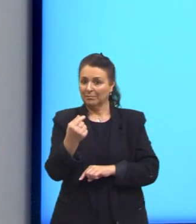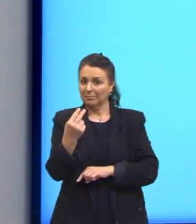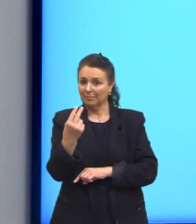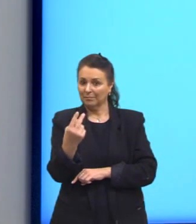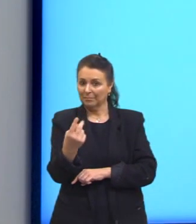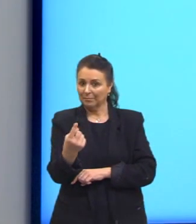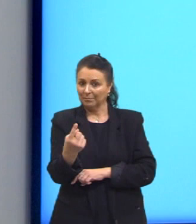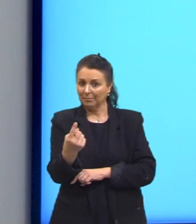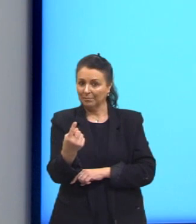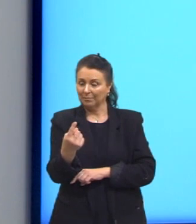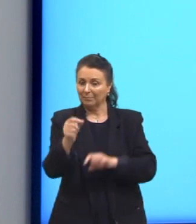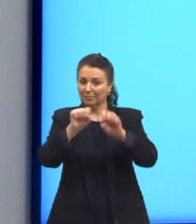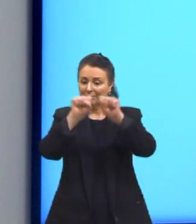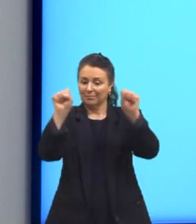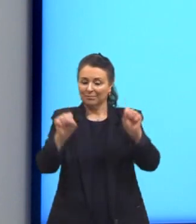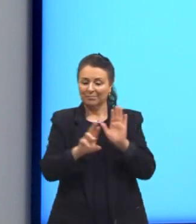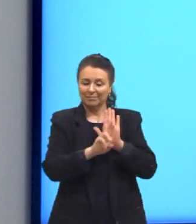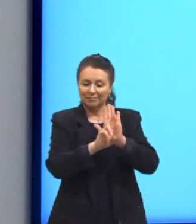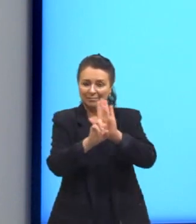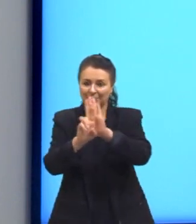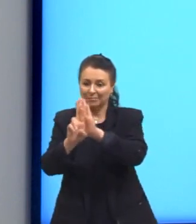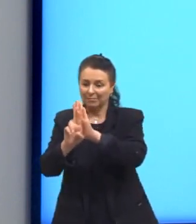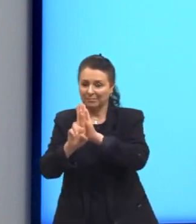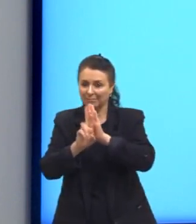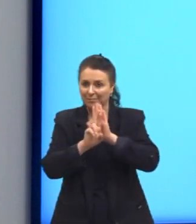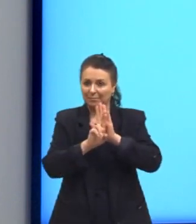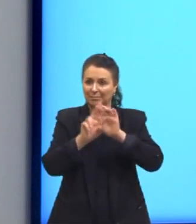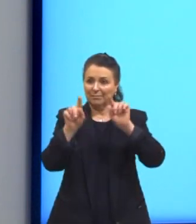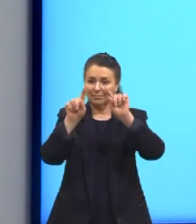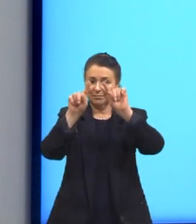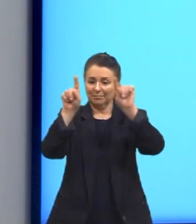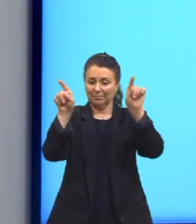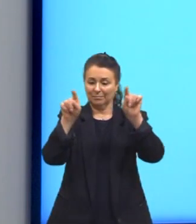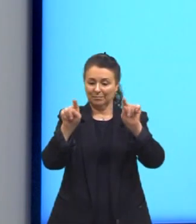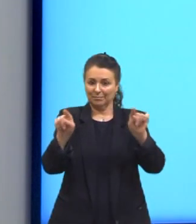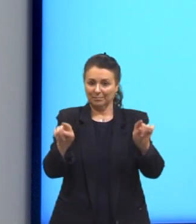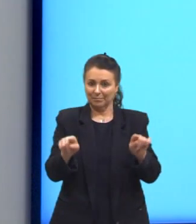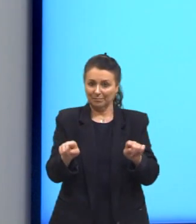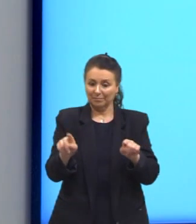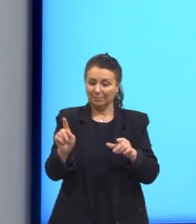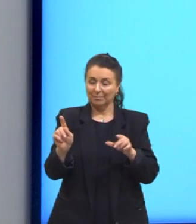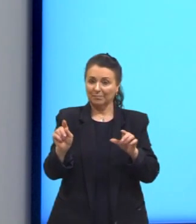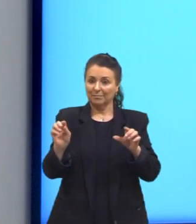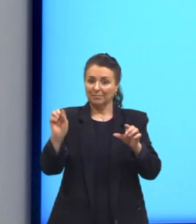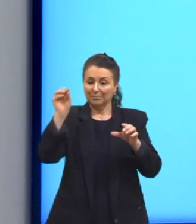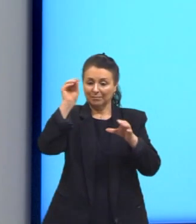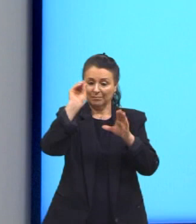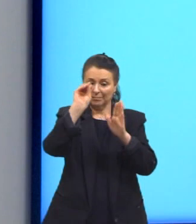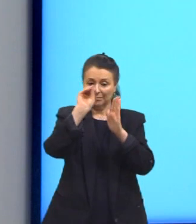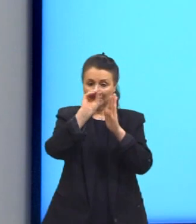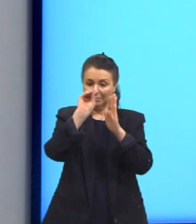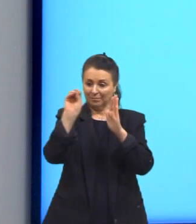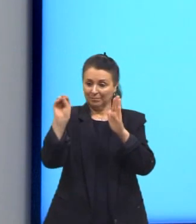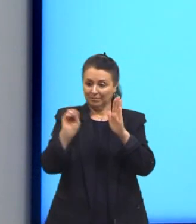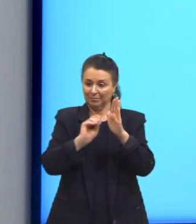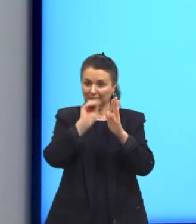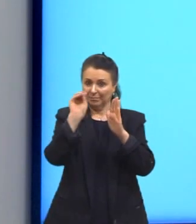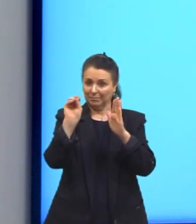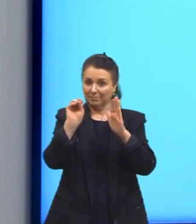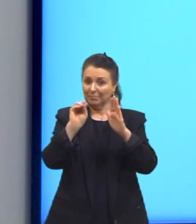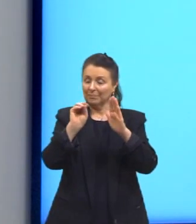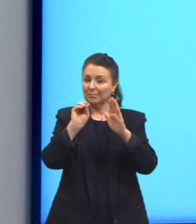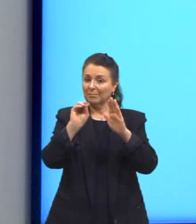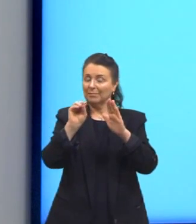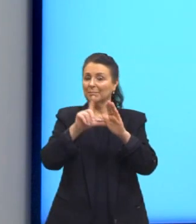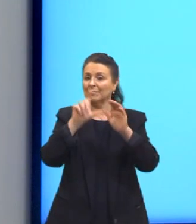sistemas, nós representamos ali, né? Colocamos ali uma chave e aí dentro dessa chave a gente coloca os nossos sistemas.